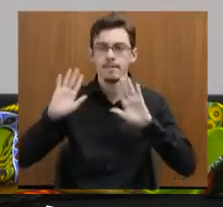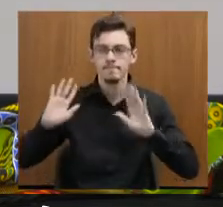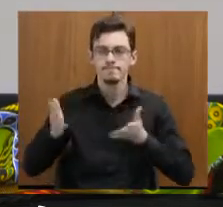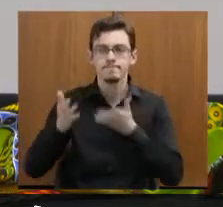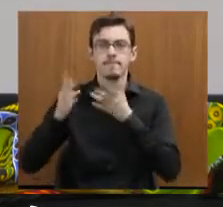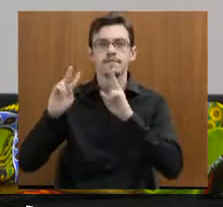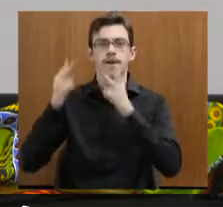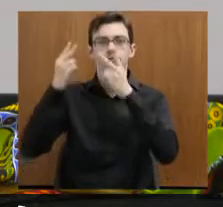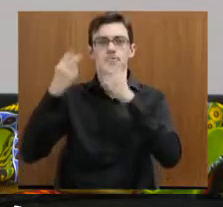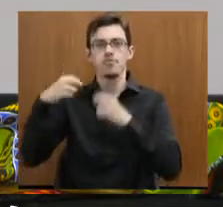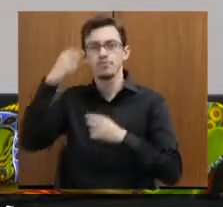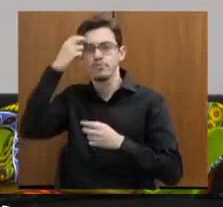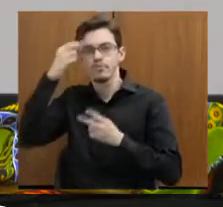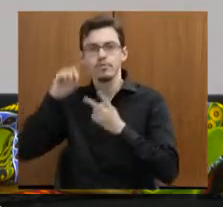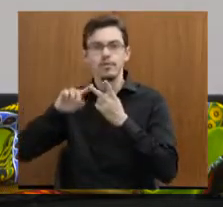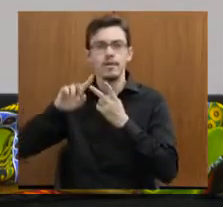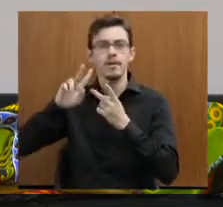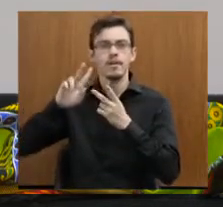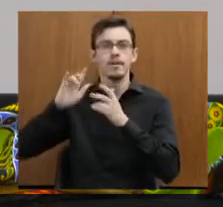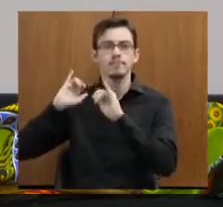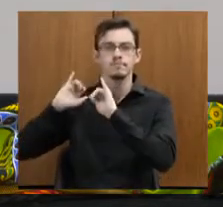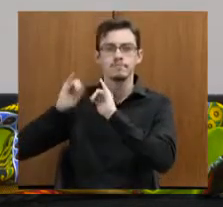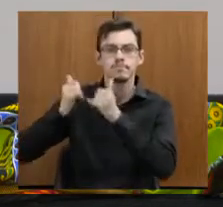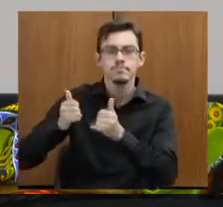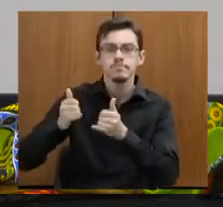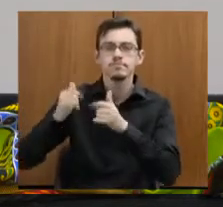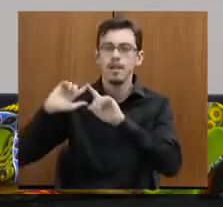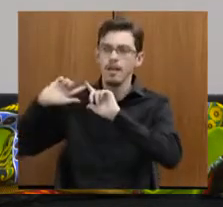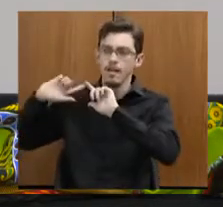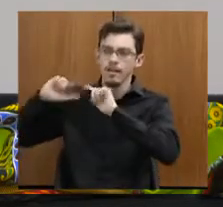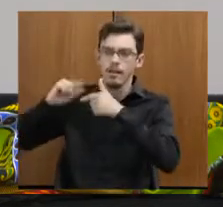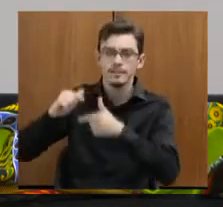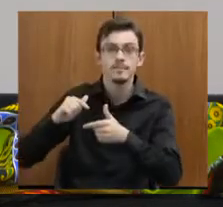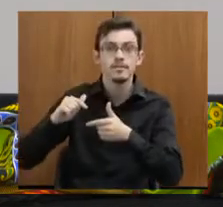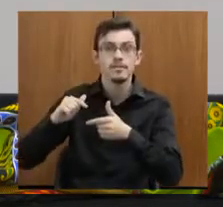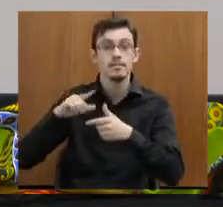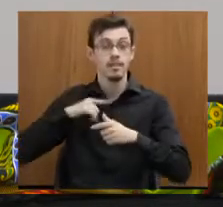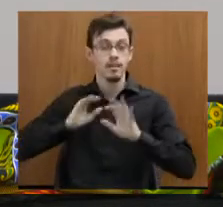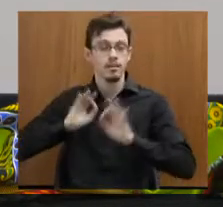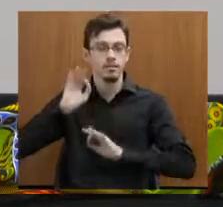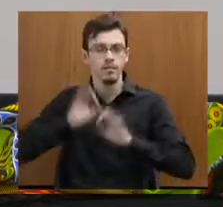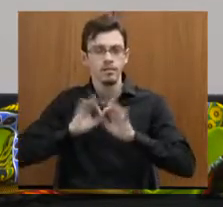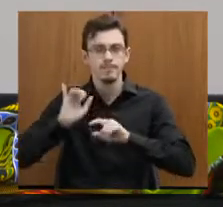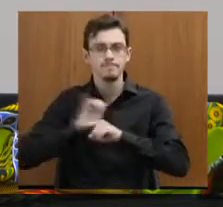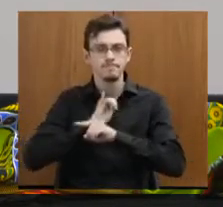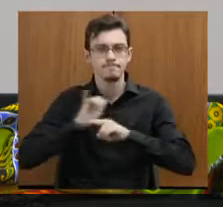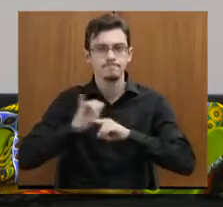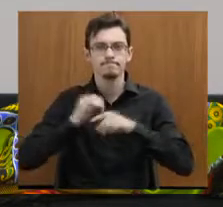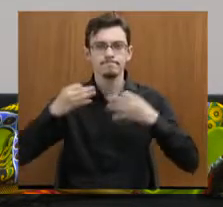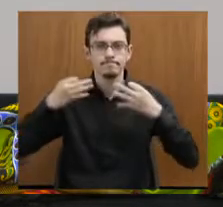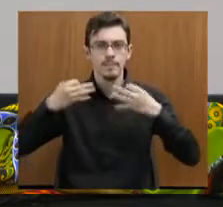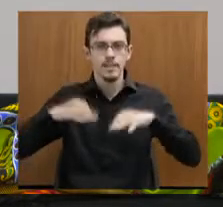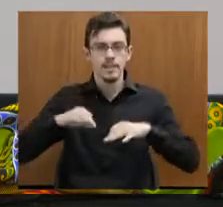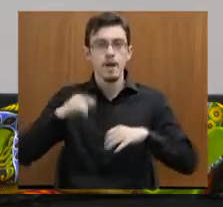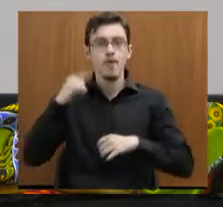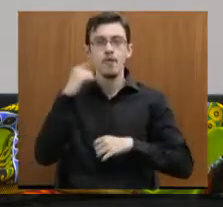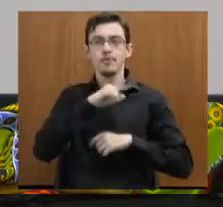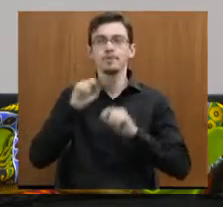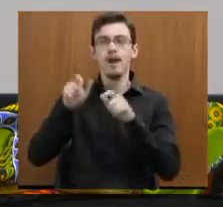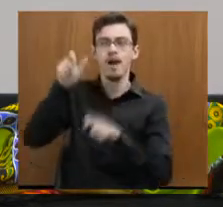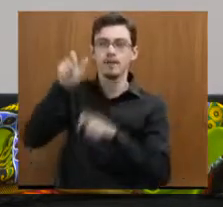a tradição afro no Brasil a garantia de mecanismos eficazes de